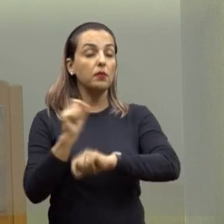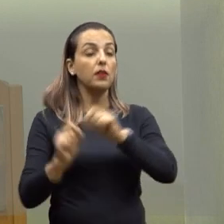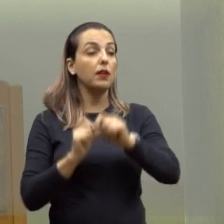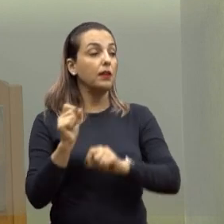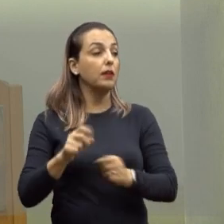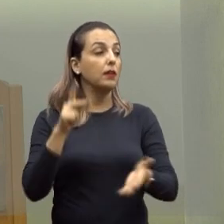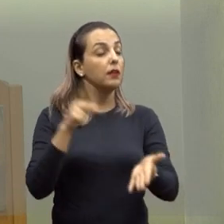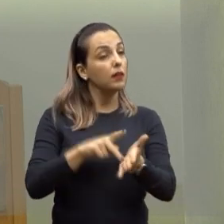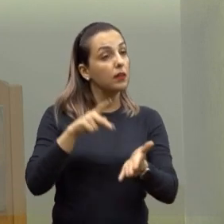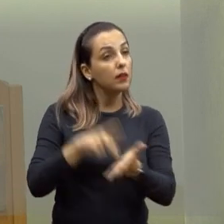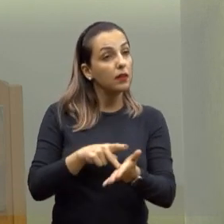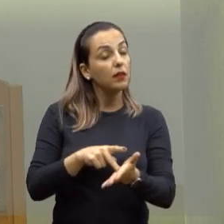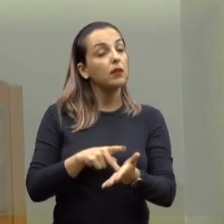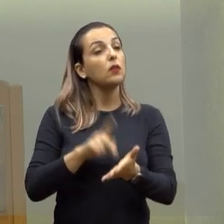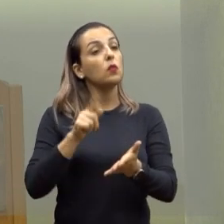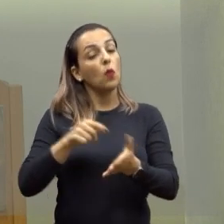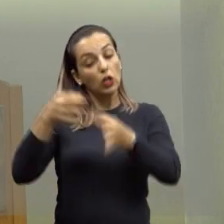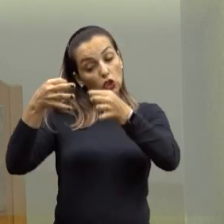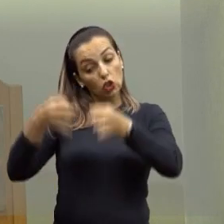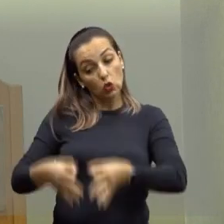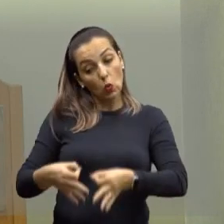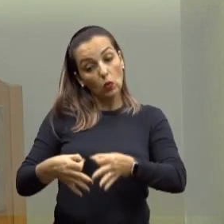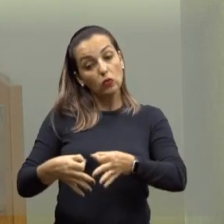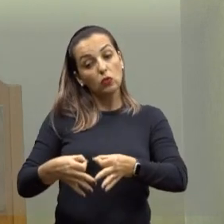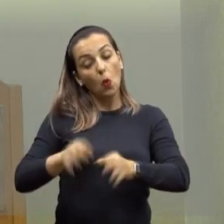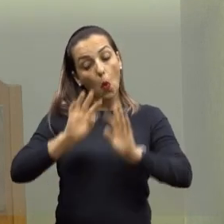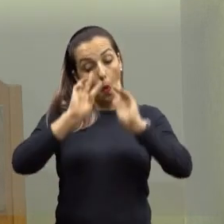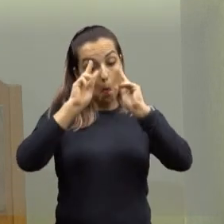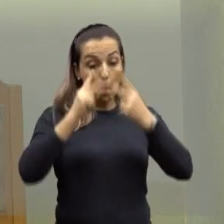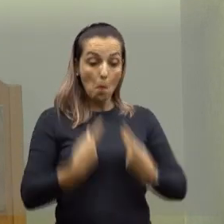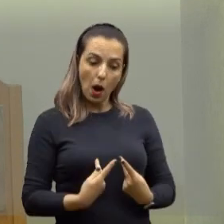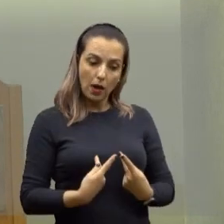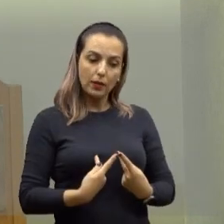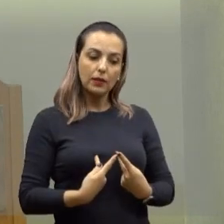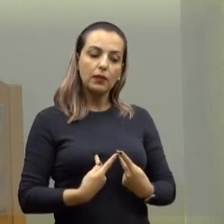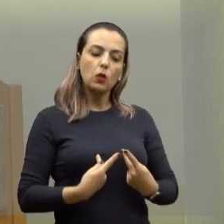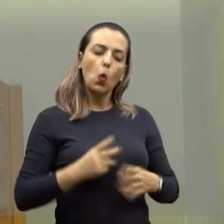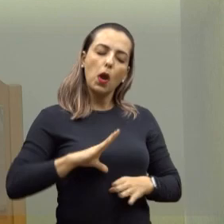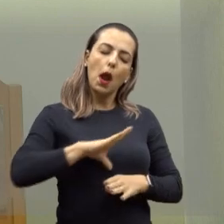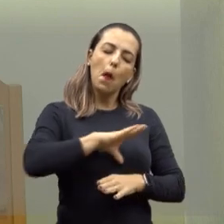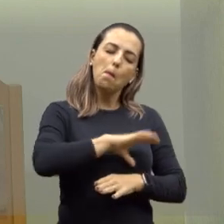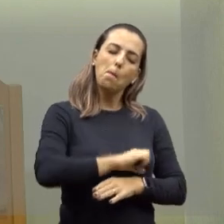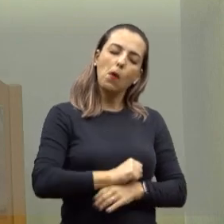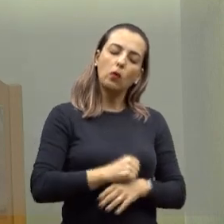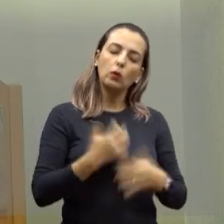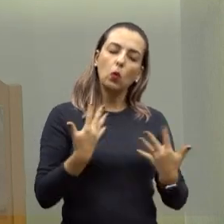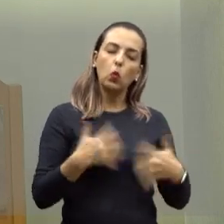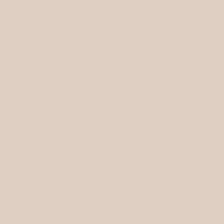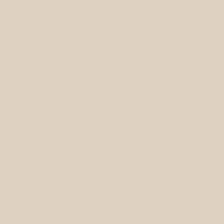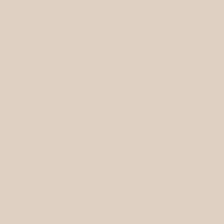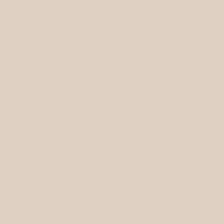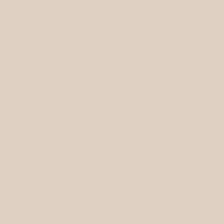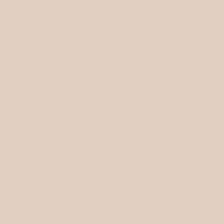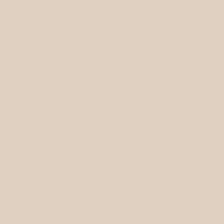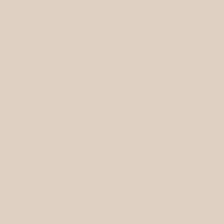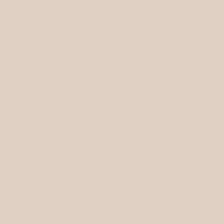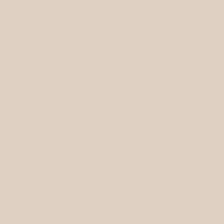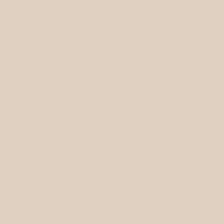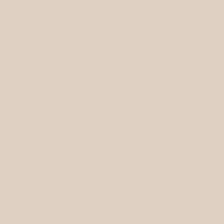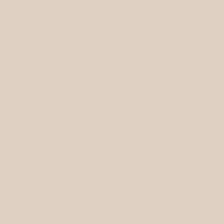um mundo mais justo o mundo mais humano e o mundo mais cheio de amor obrigado a todos